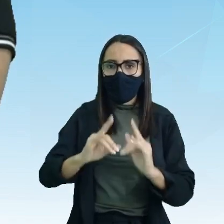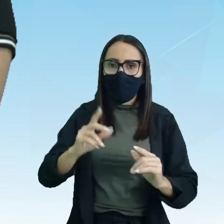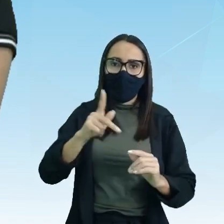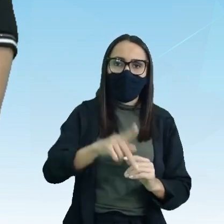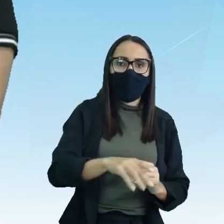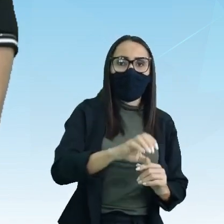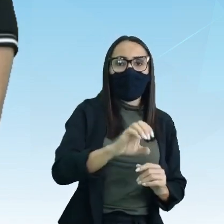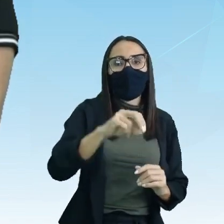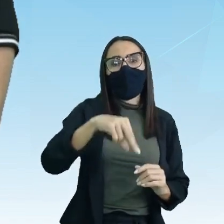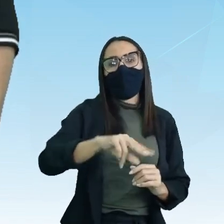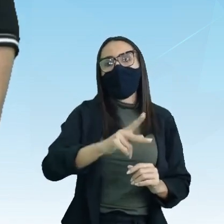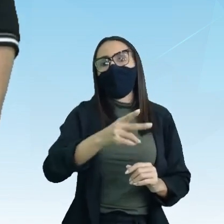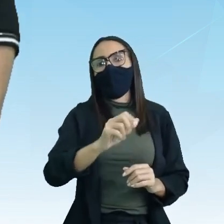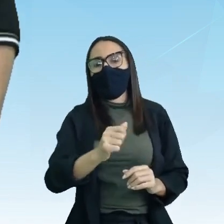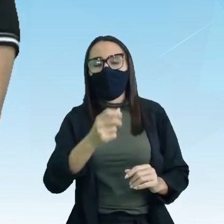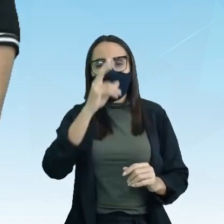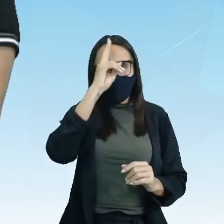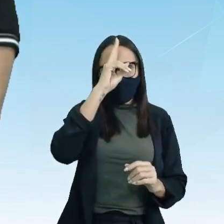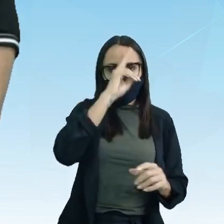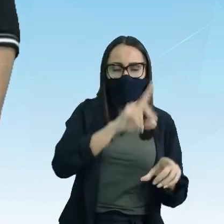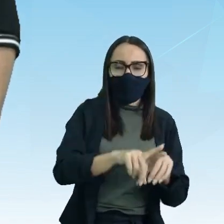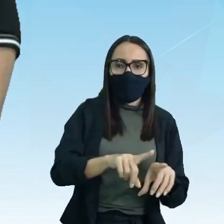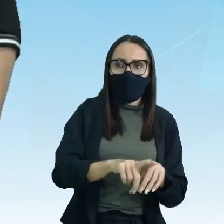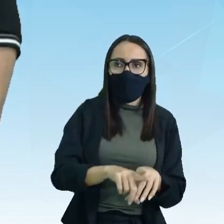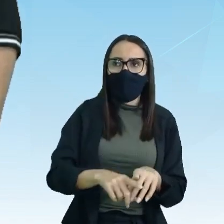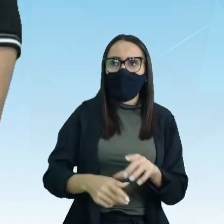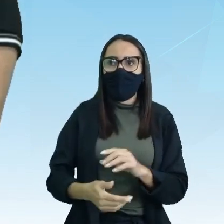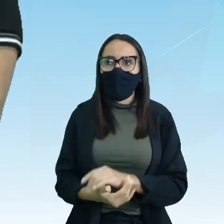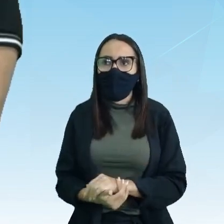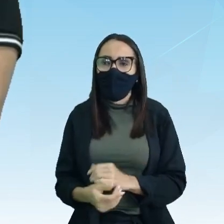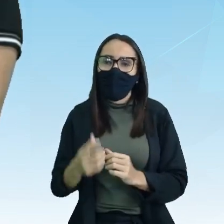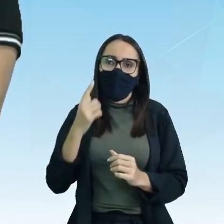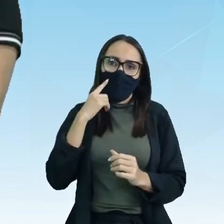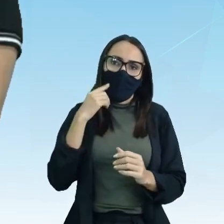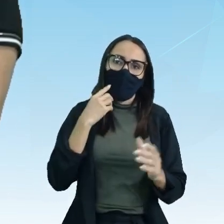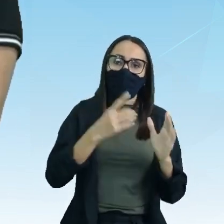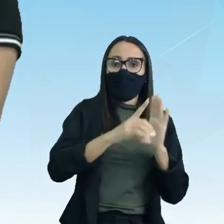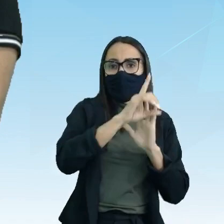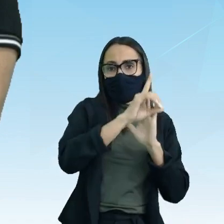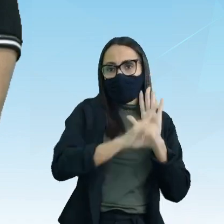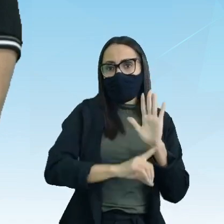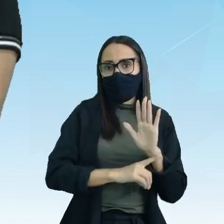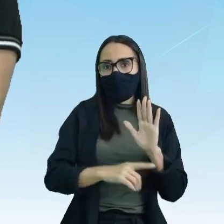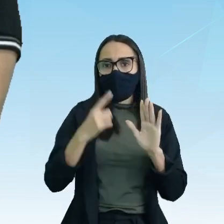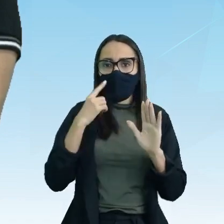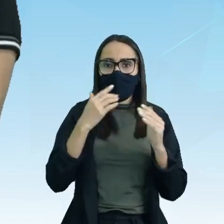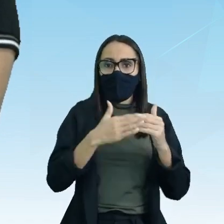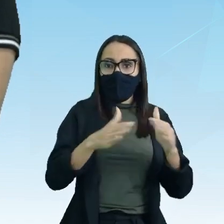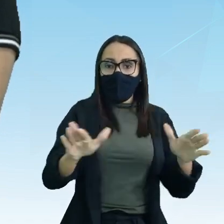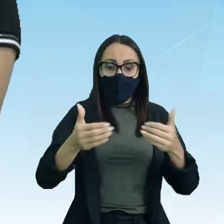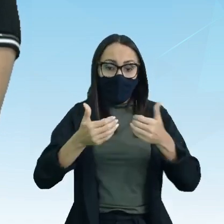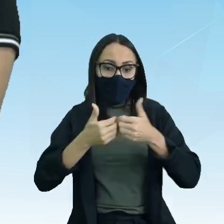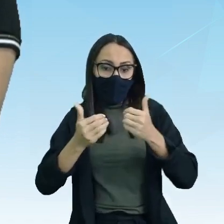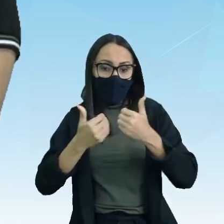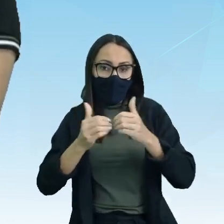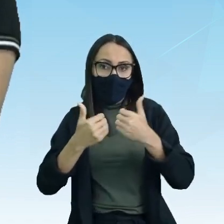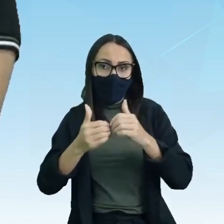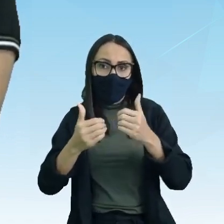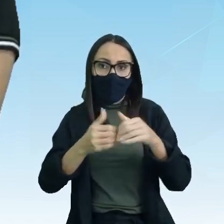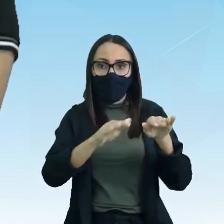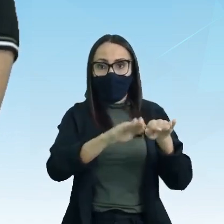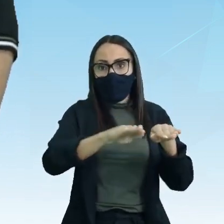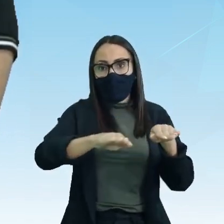não é isso? Exatamente. E lembrar também que há umas décadas ali havia o terminal de ônibus, que hoje saiu dali,